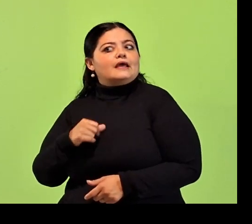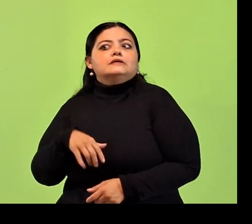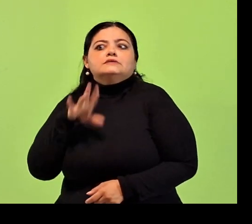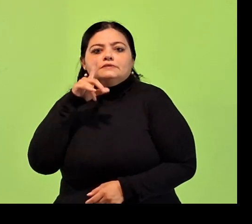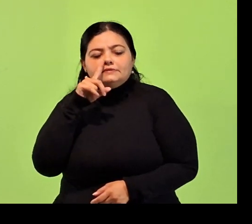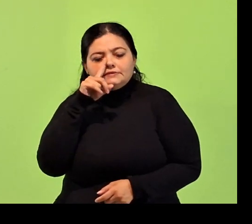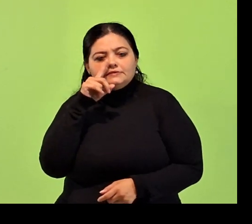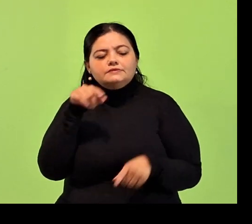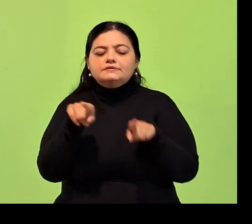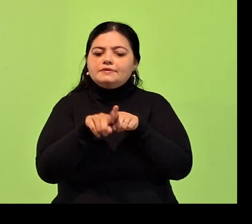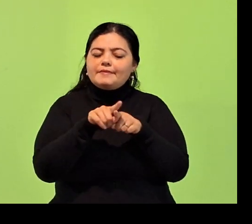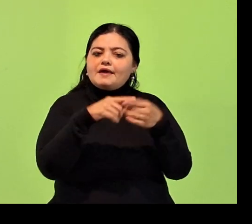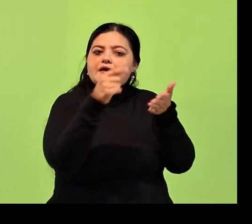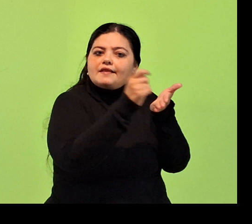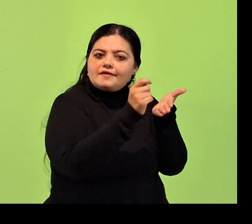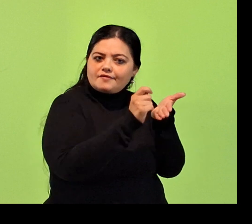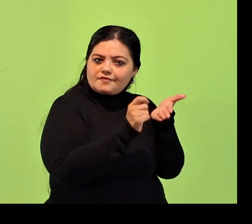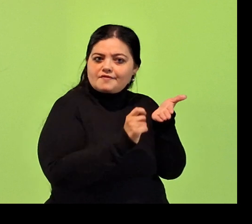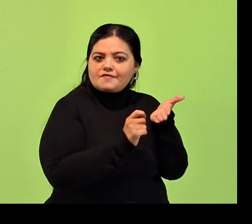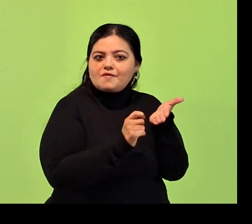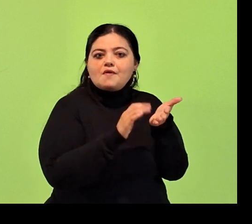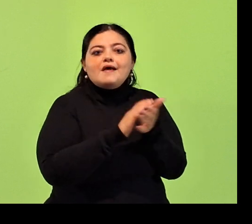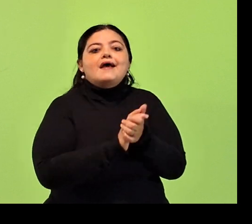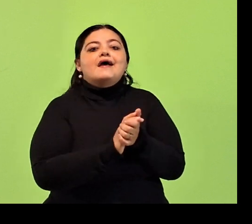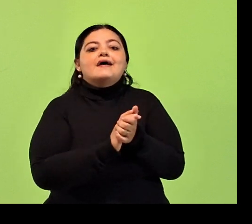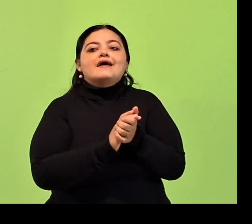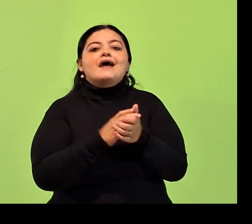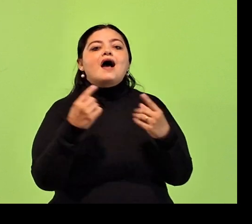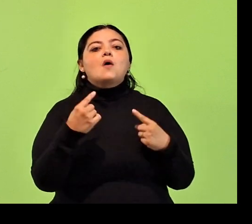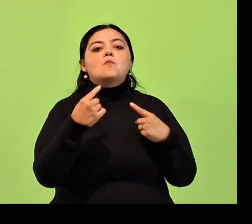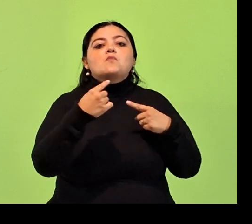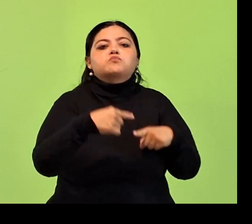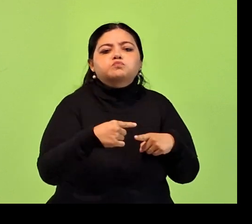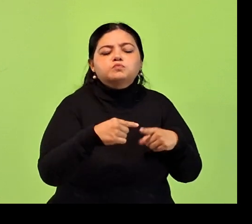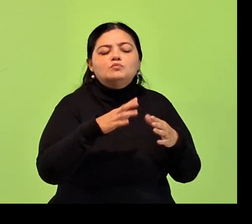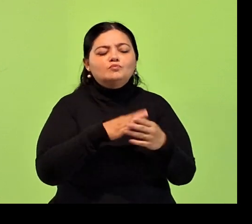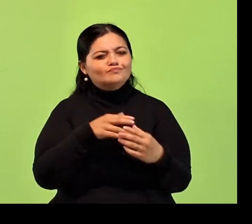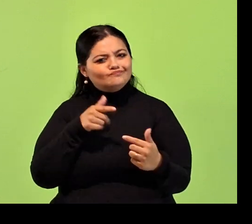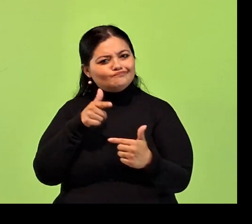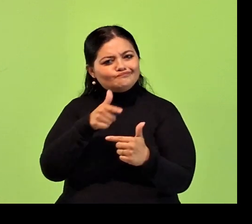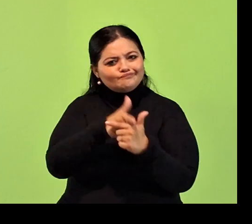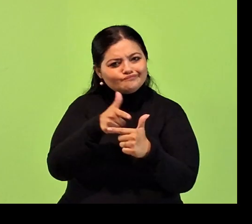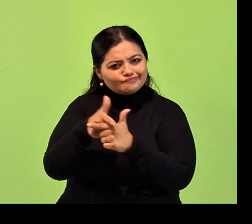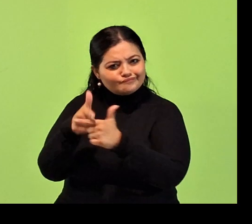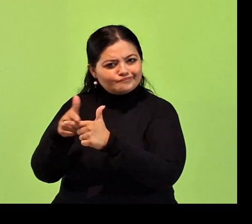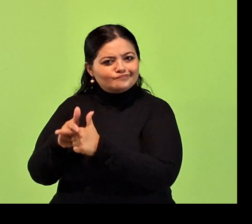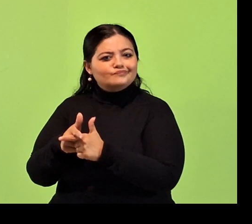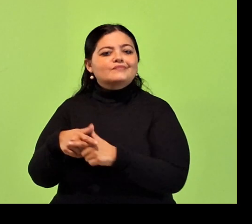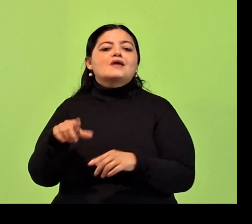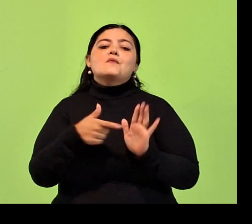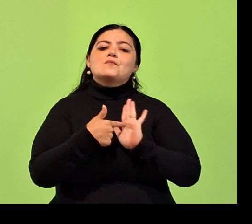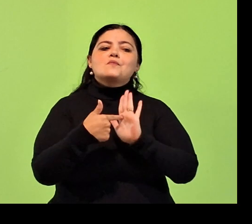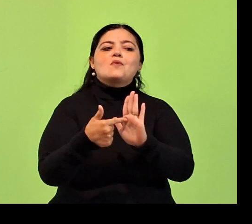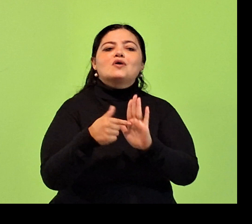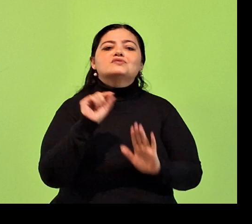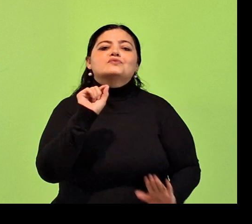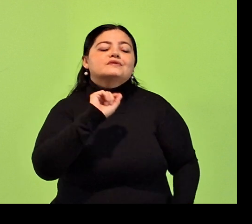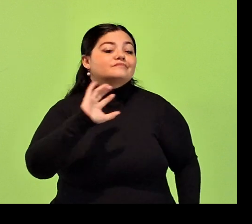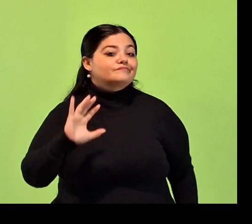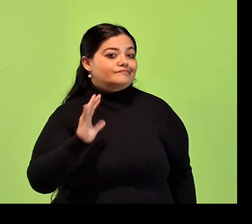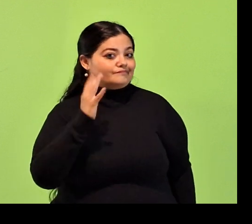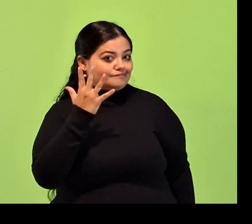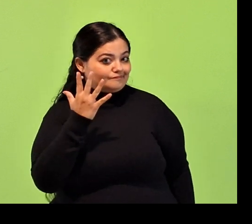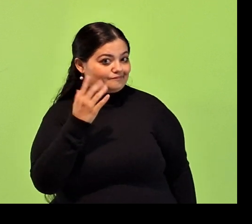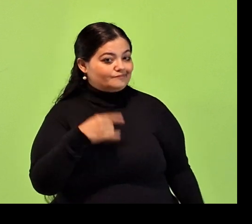Alex Ribeiro, Caso Escola Base, Os Abusos da Imprensa, sintetiza bem os acontecimentos. Aqui,